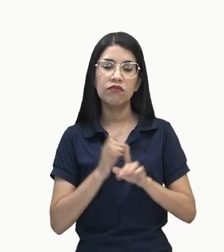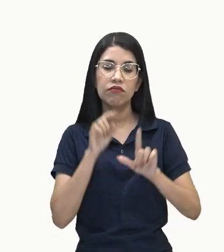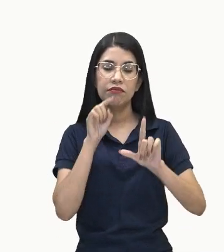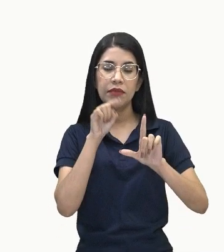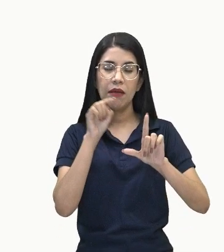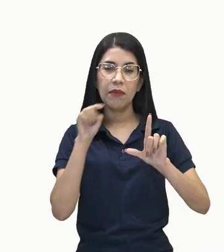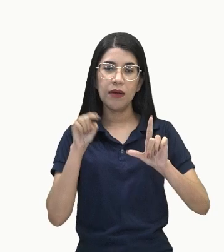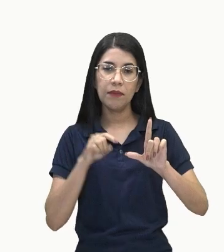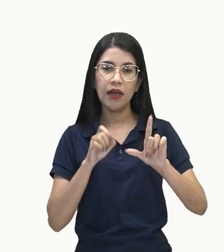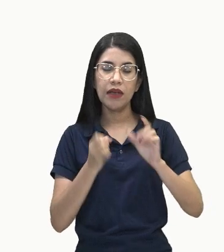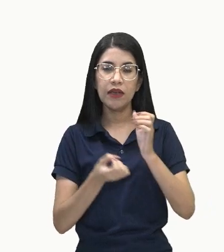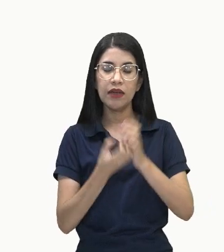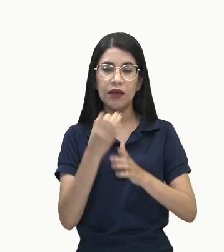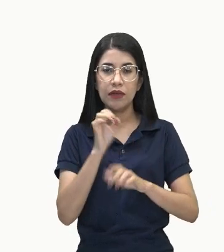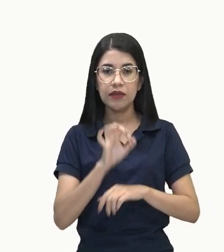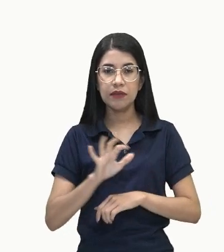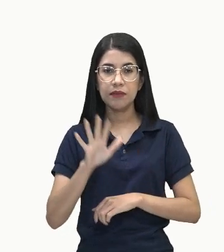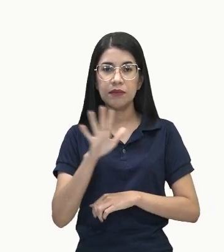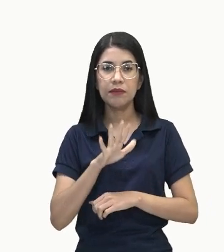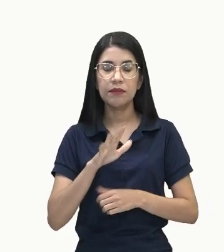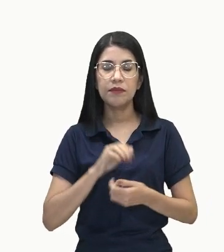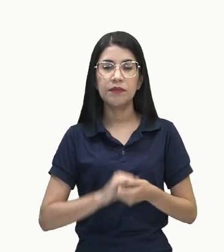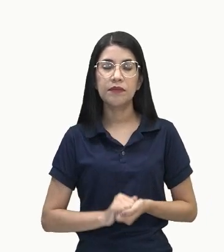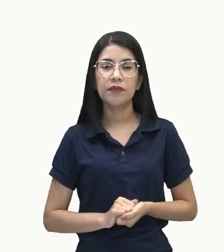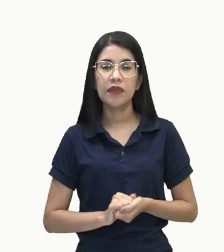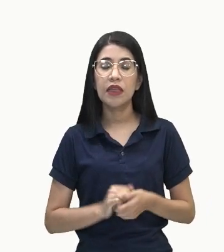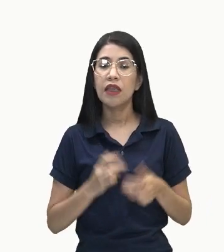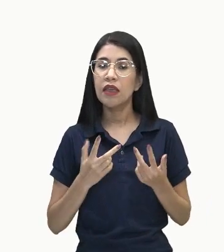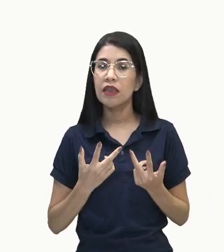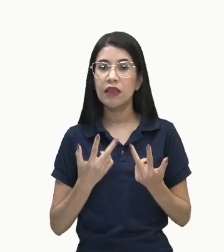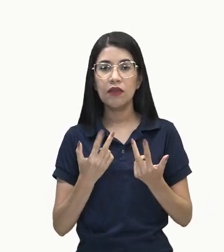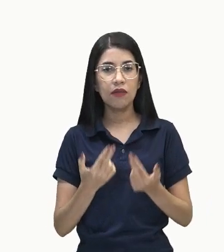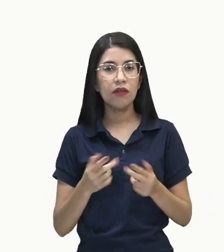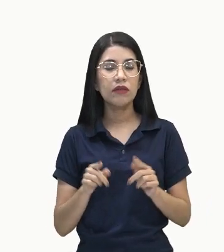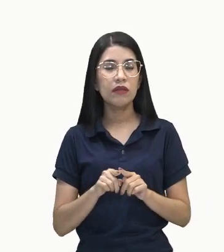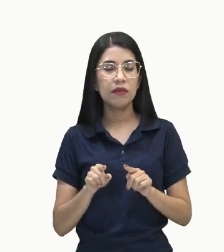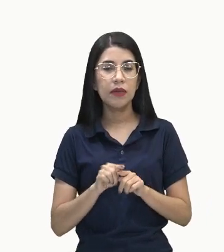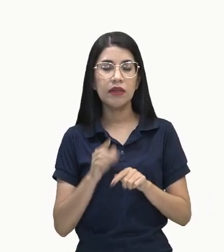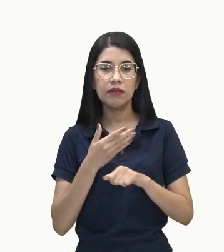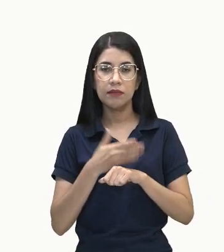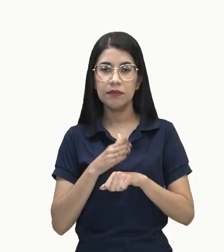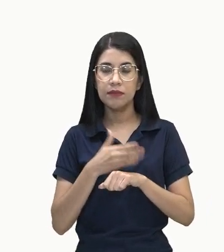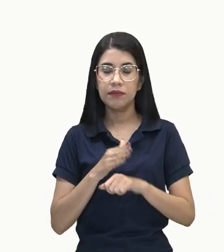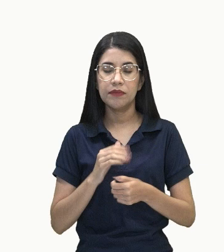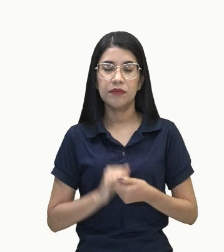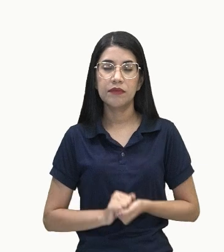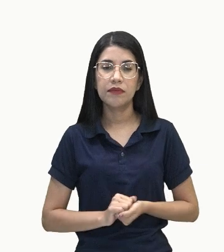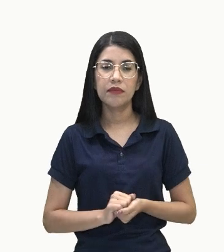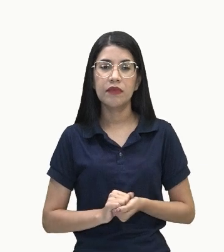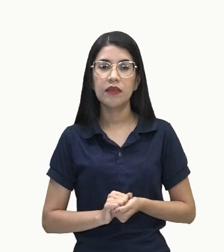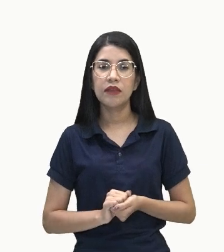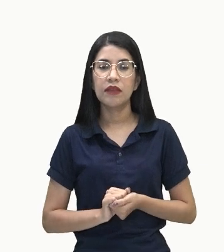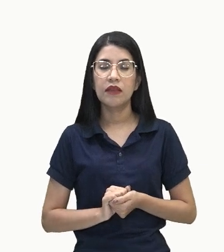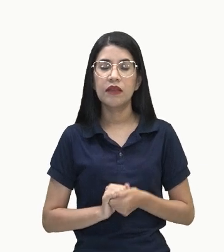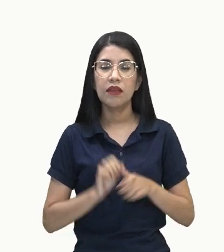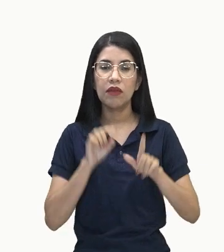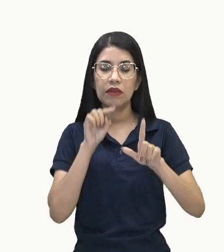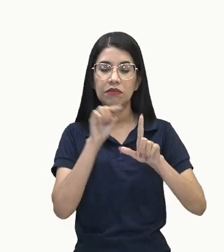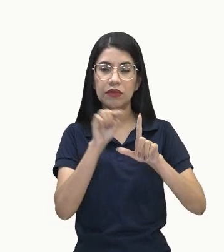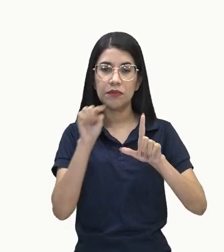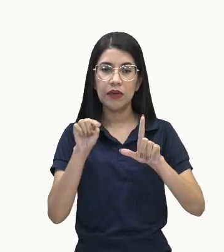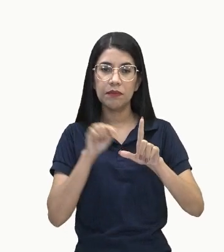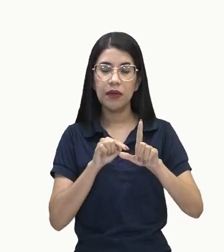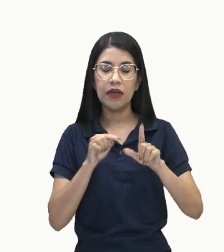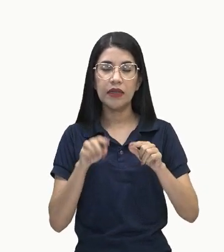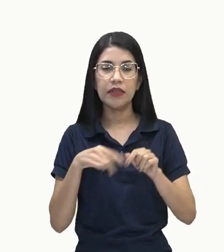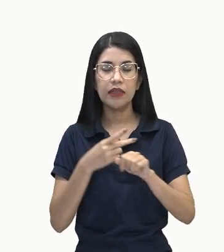plano cartesiano, a gente vai fazer a mesma ideia. Então, reparem. Marque os pontos e